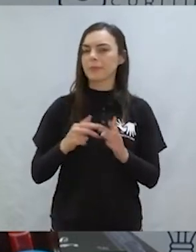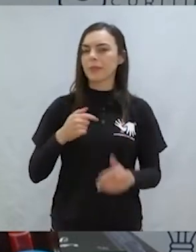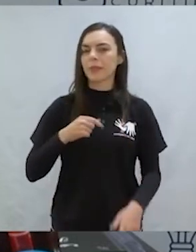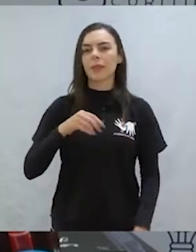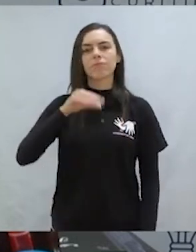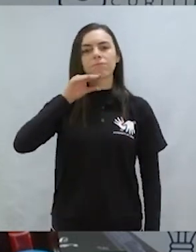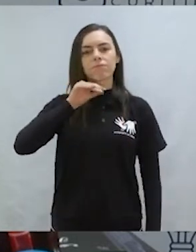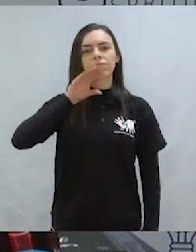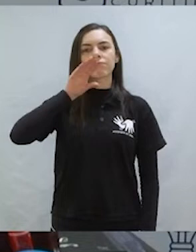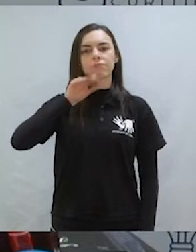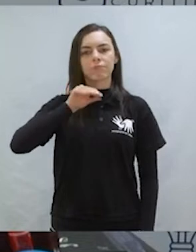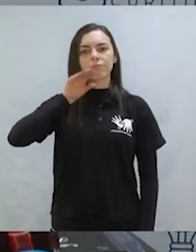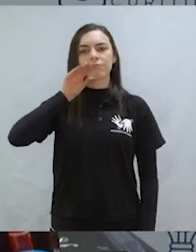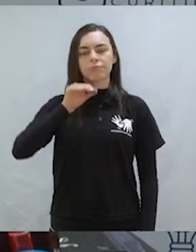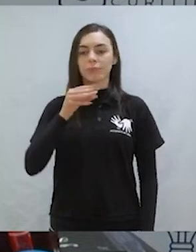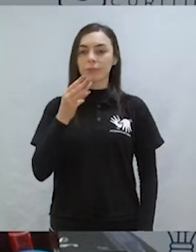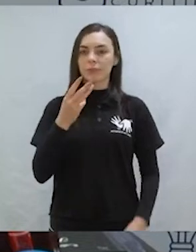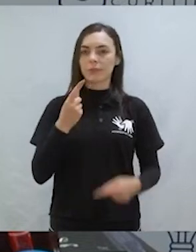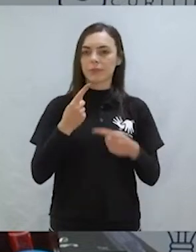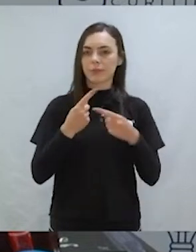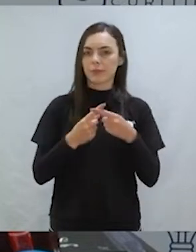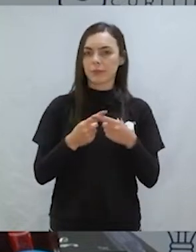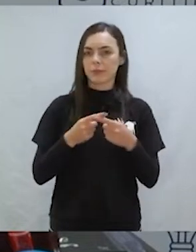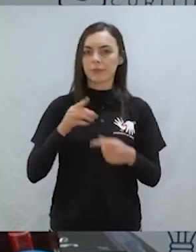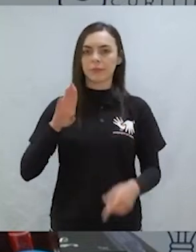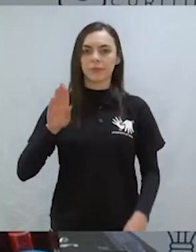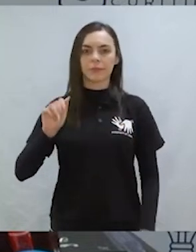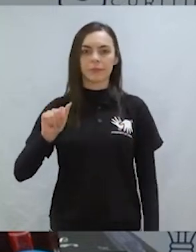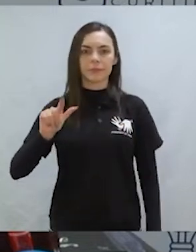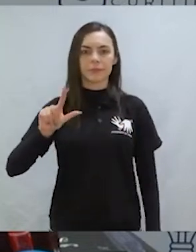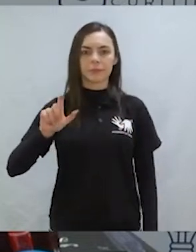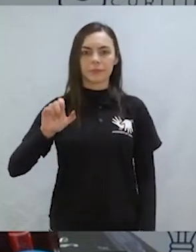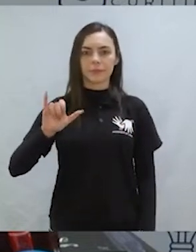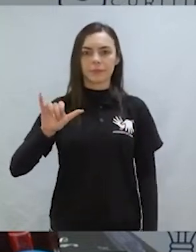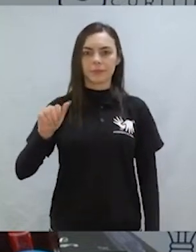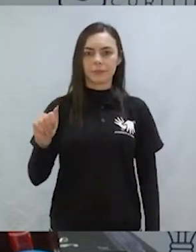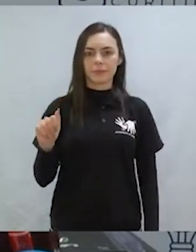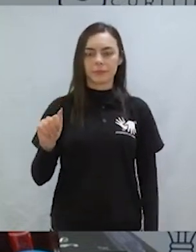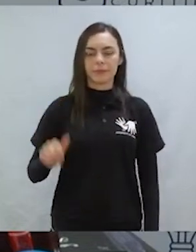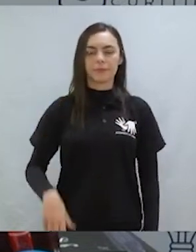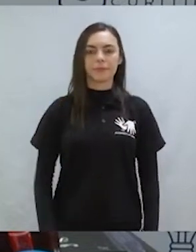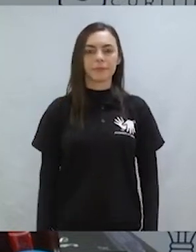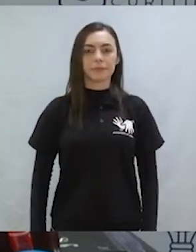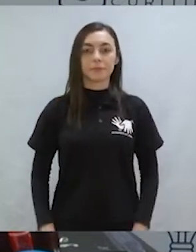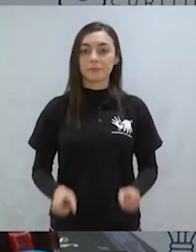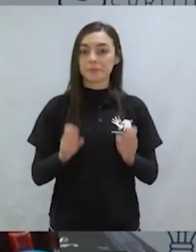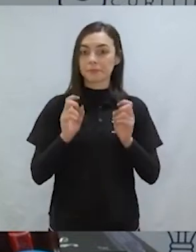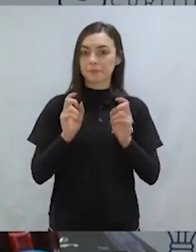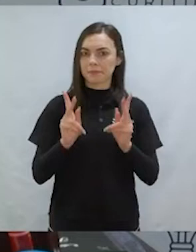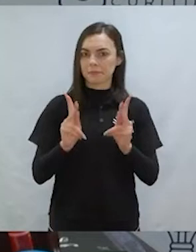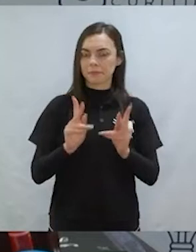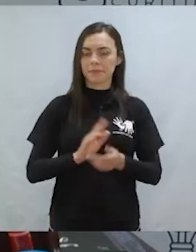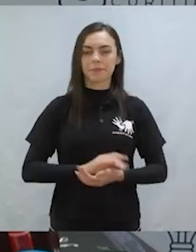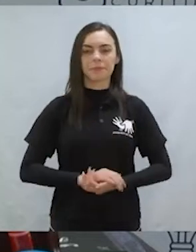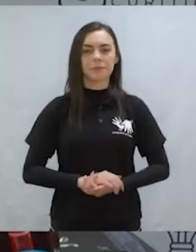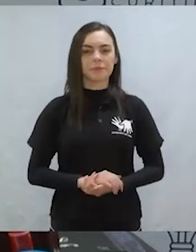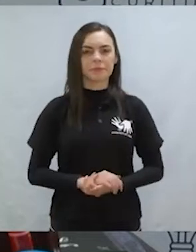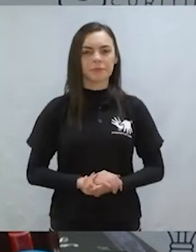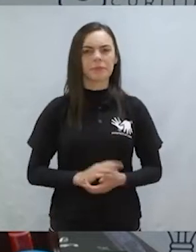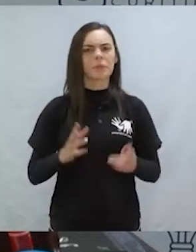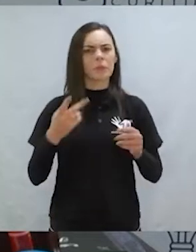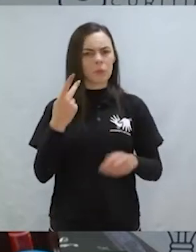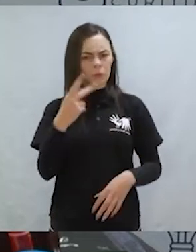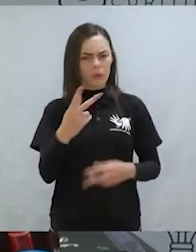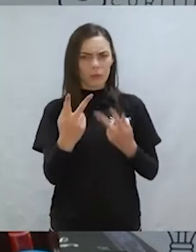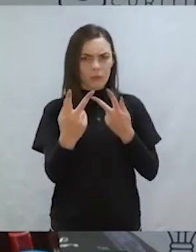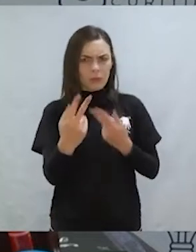três vezes eu abro a boca para falar ba, lei, ia. Certo?